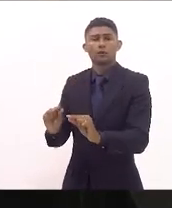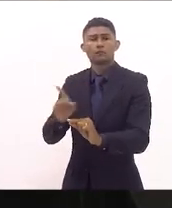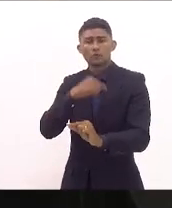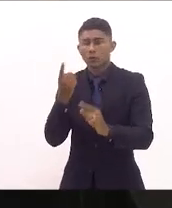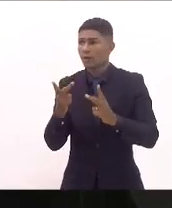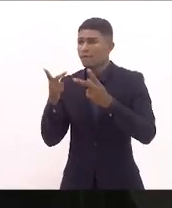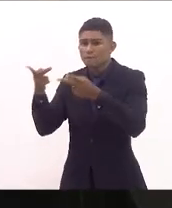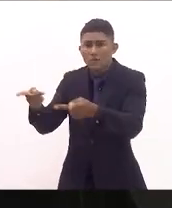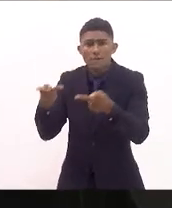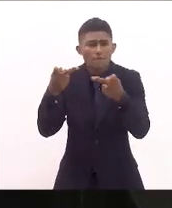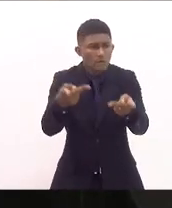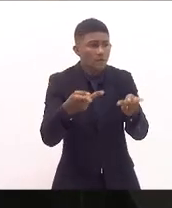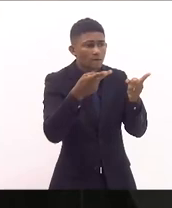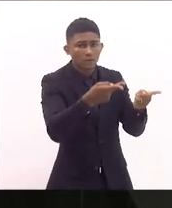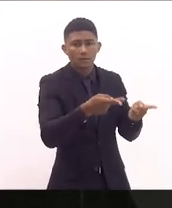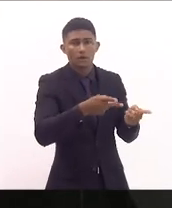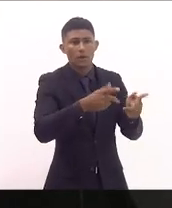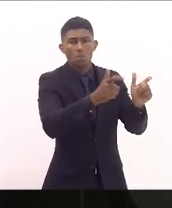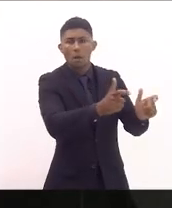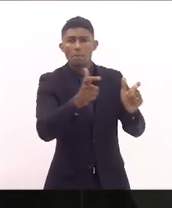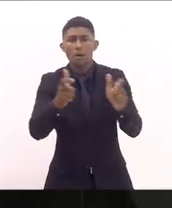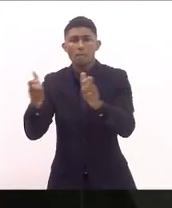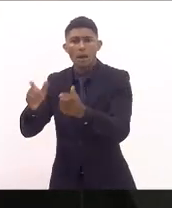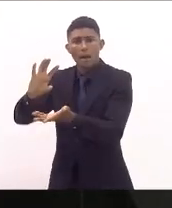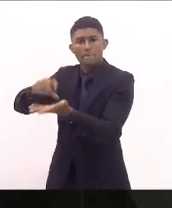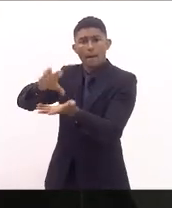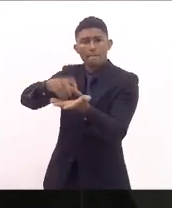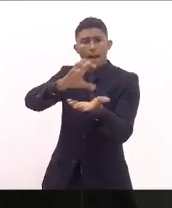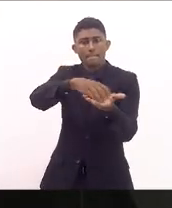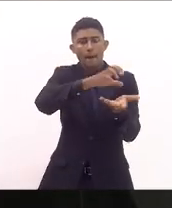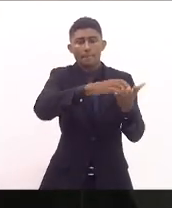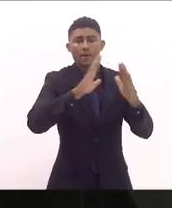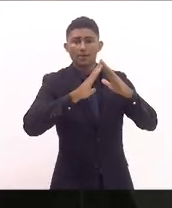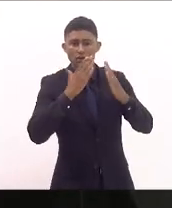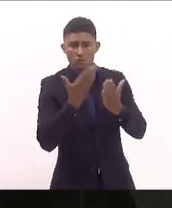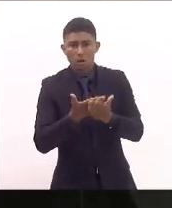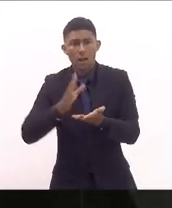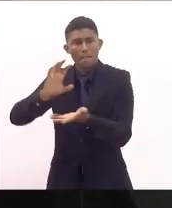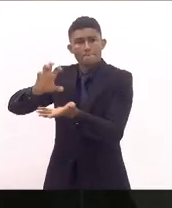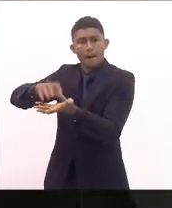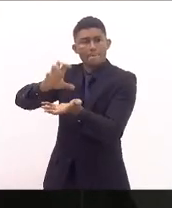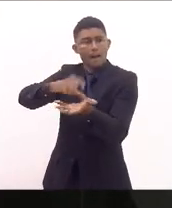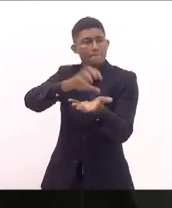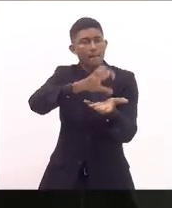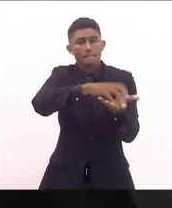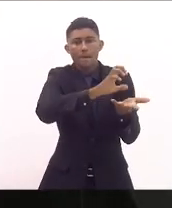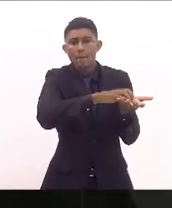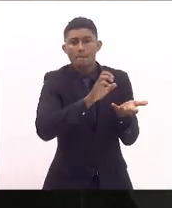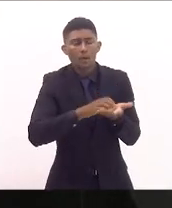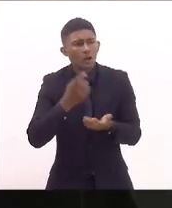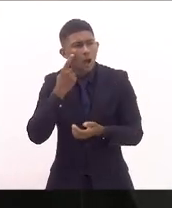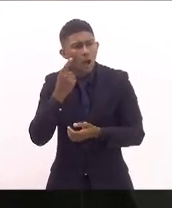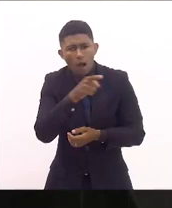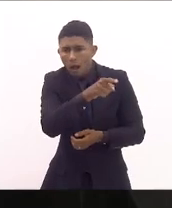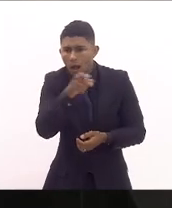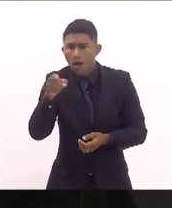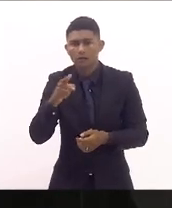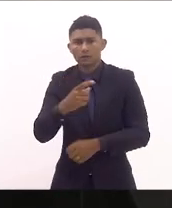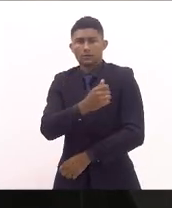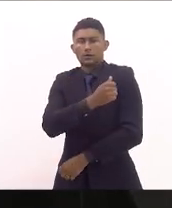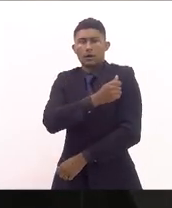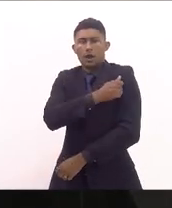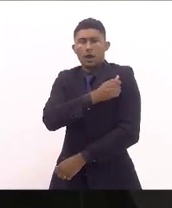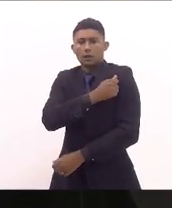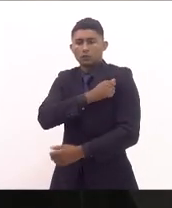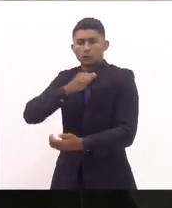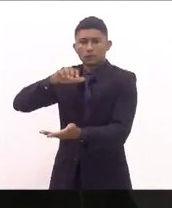é que unidade após unidade e as matrículas da Faetec Especialmente na Educação